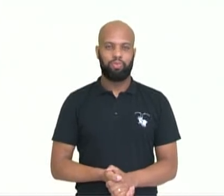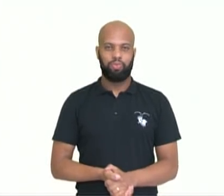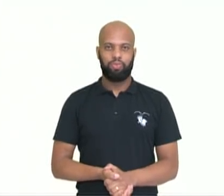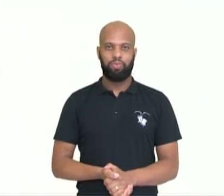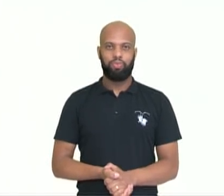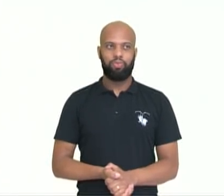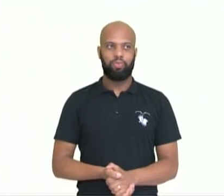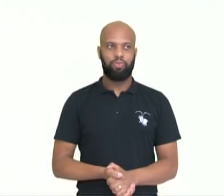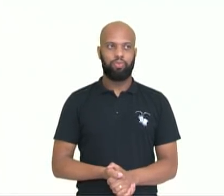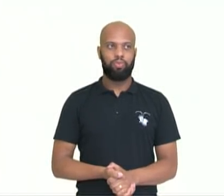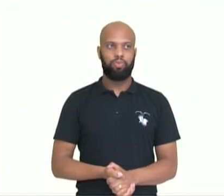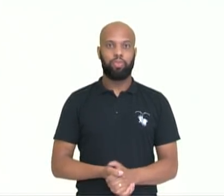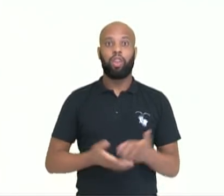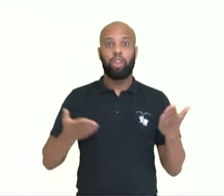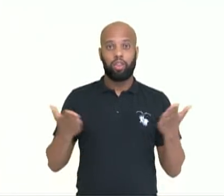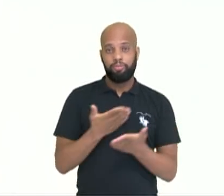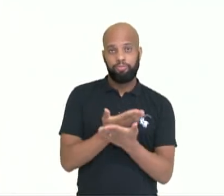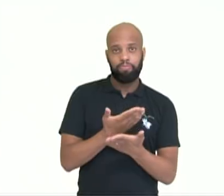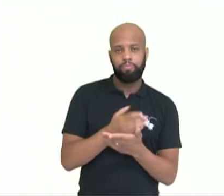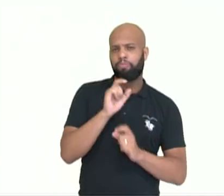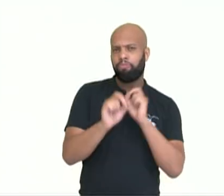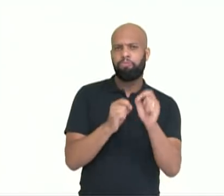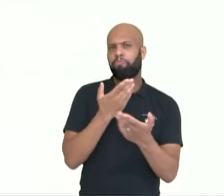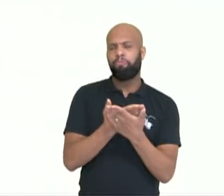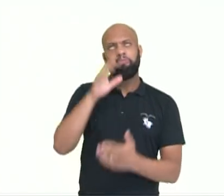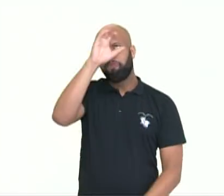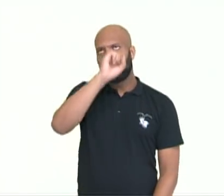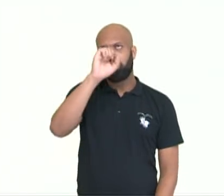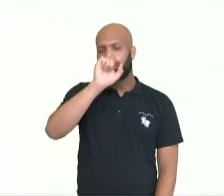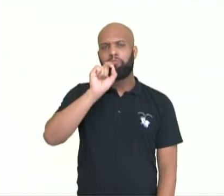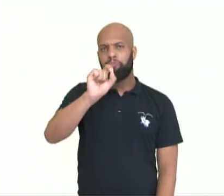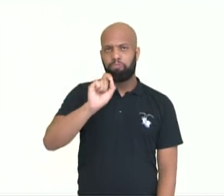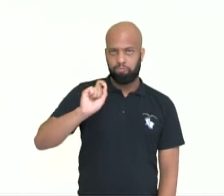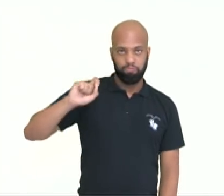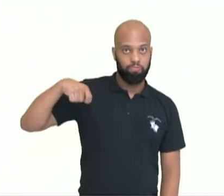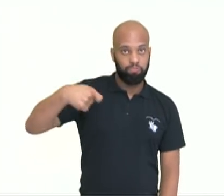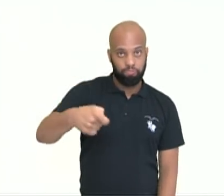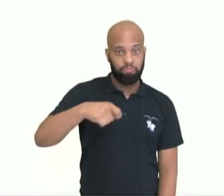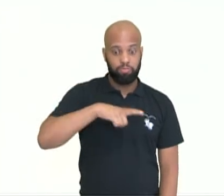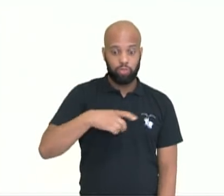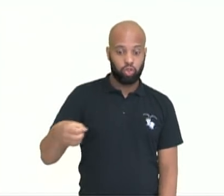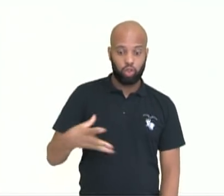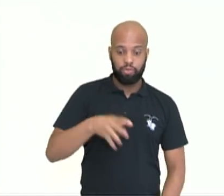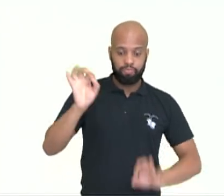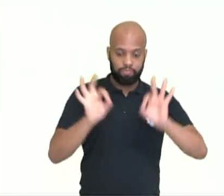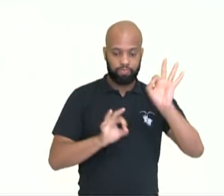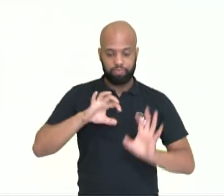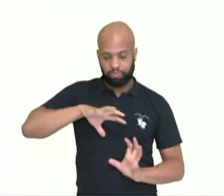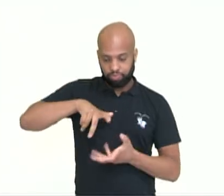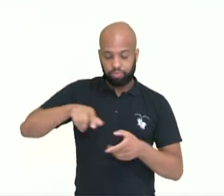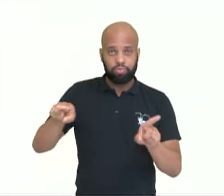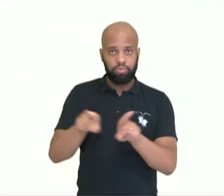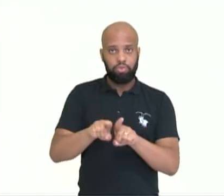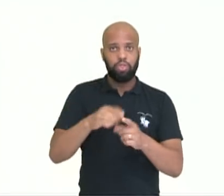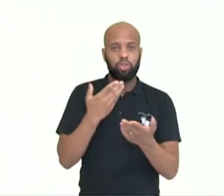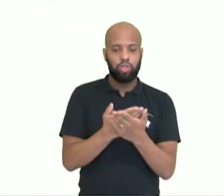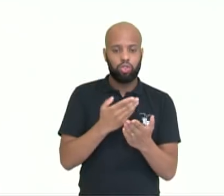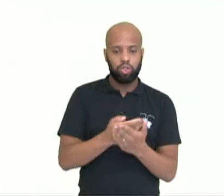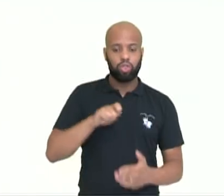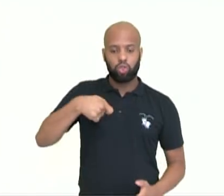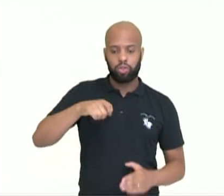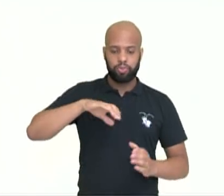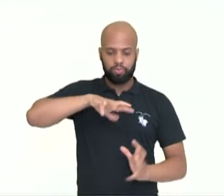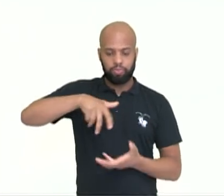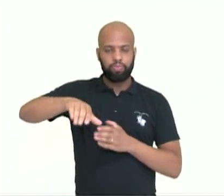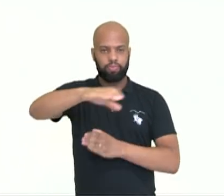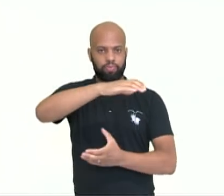da América. Então, nessa nossa aula de hoje, nós falamos um pouquinho sobre a nova ordem mundial, falamos um pouquinho sobre